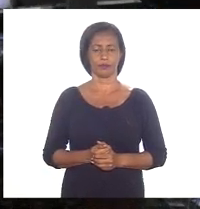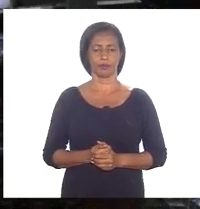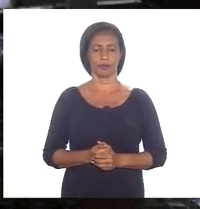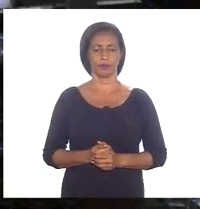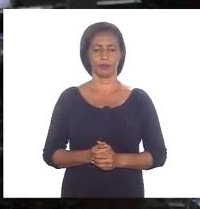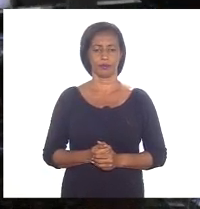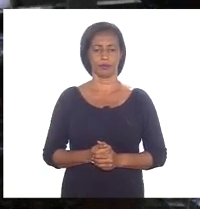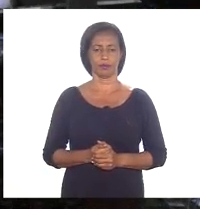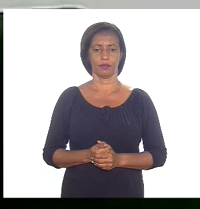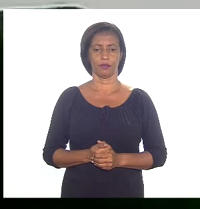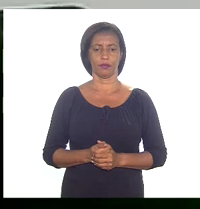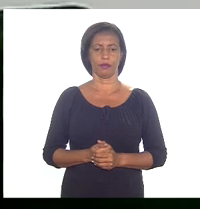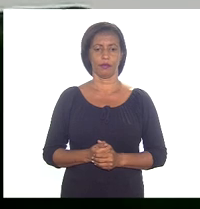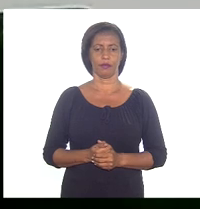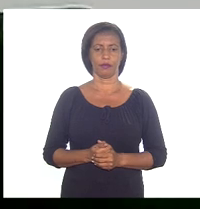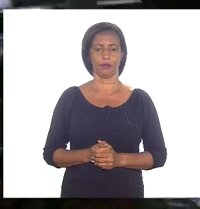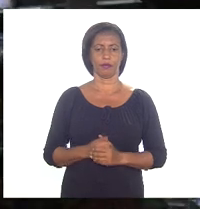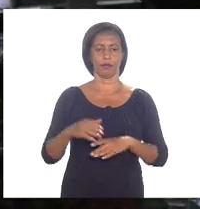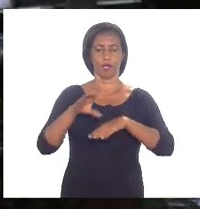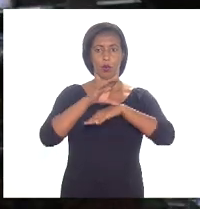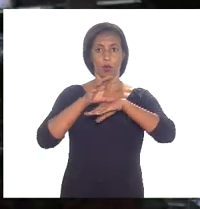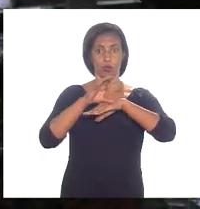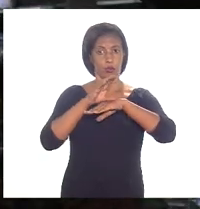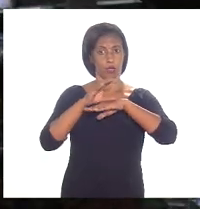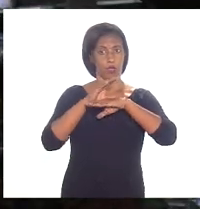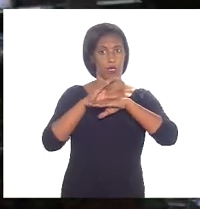pela constitucionalidade. Pela Comissão de Cultura...